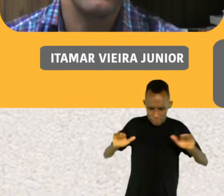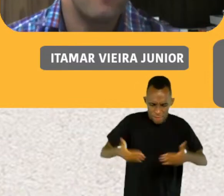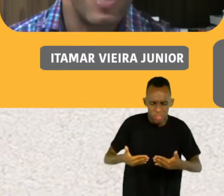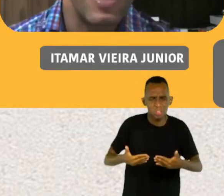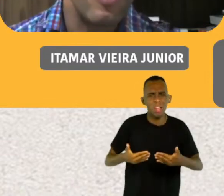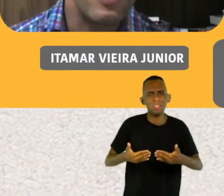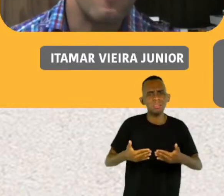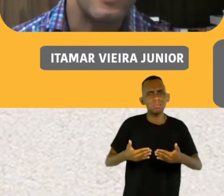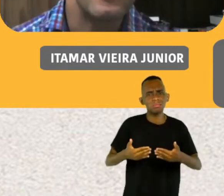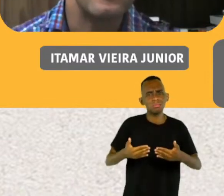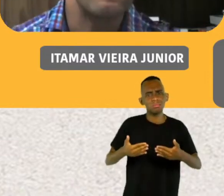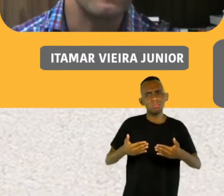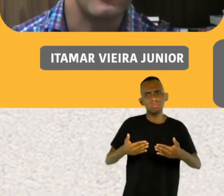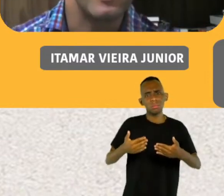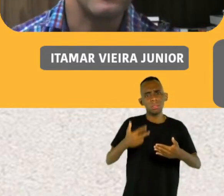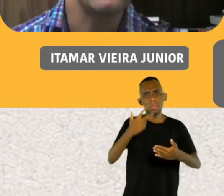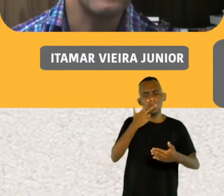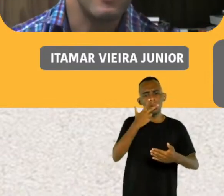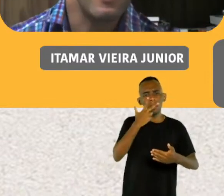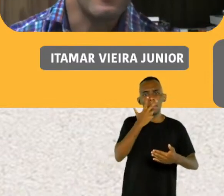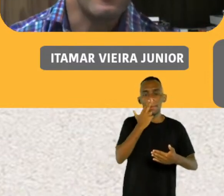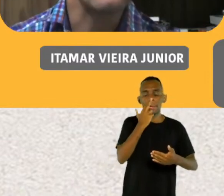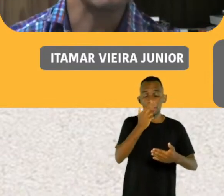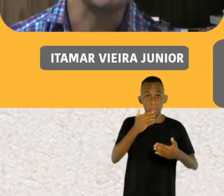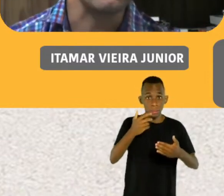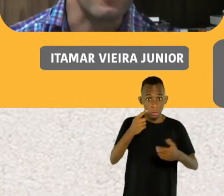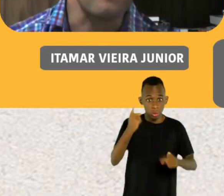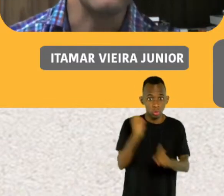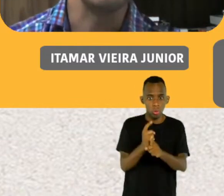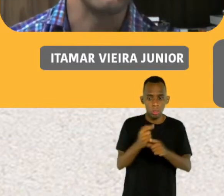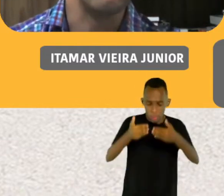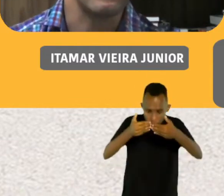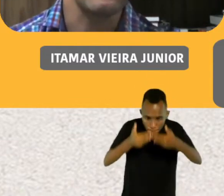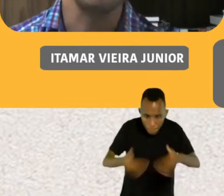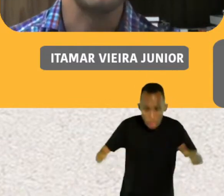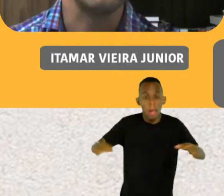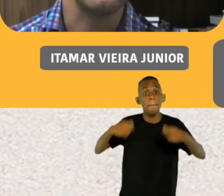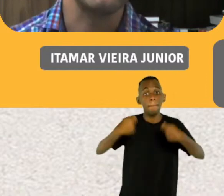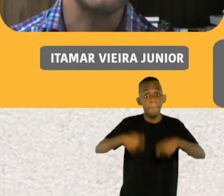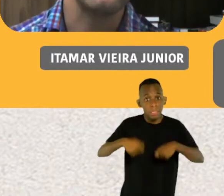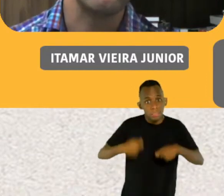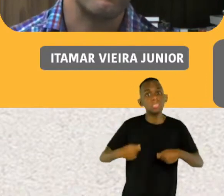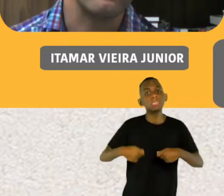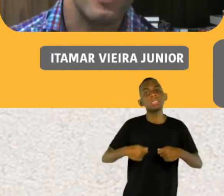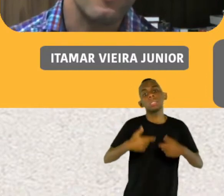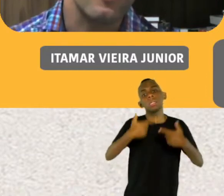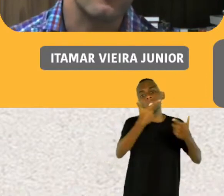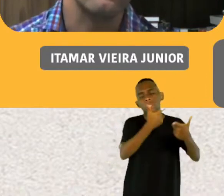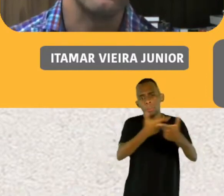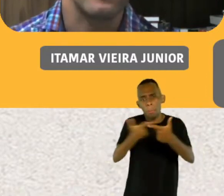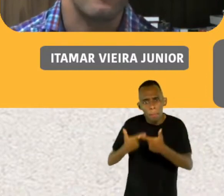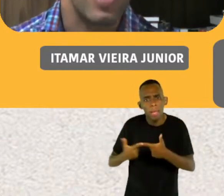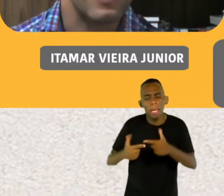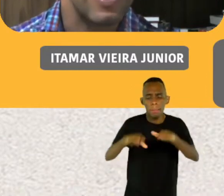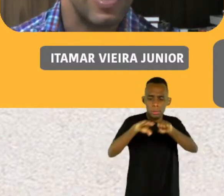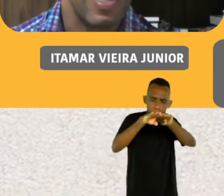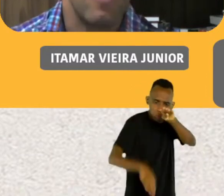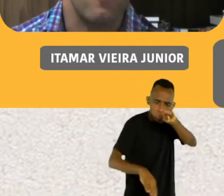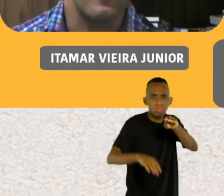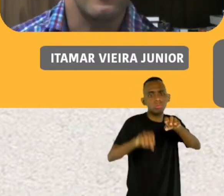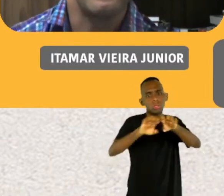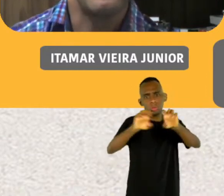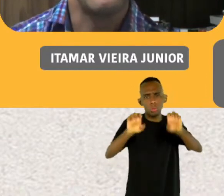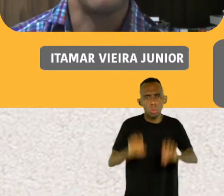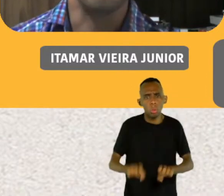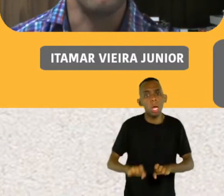Elas descobrem que não estão mais nessa bolha e que essa questão, esse problema, essa desigualdade estrutural,